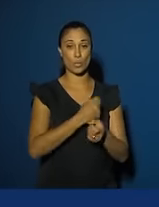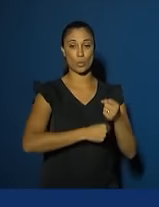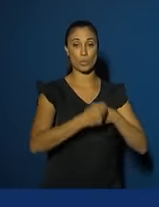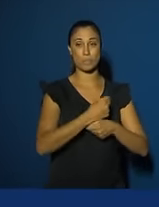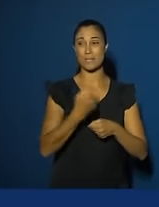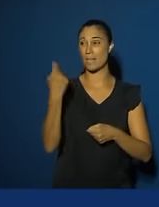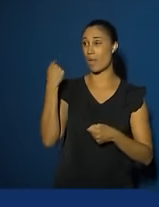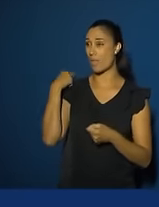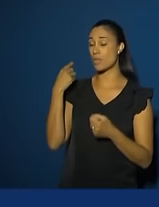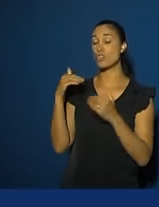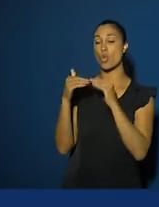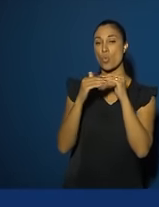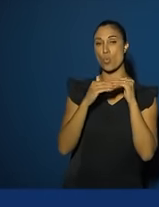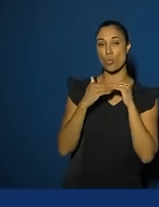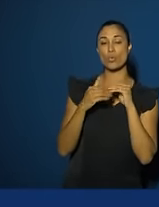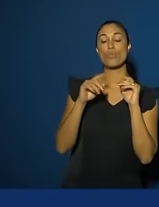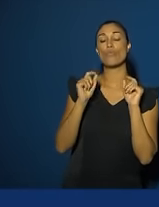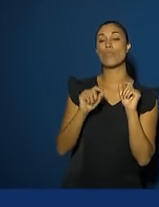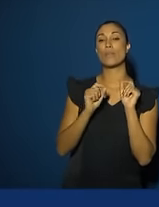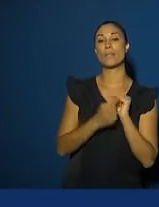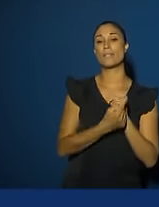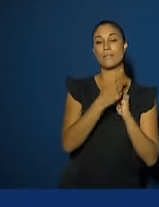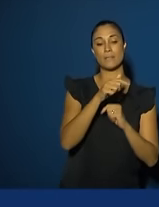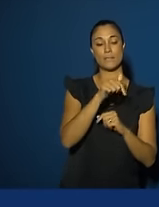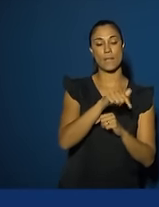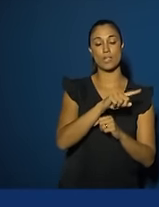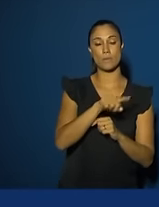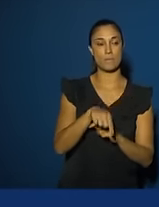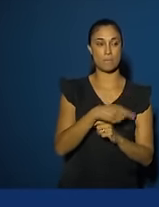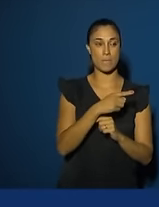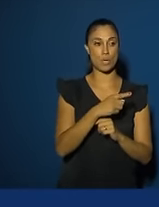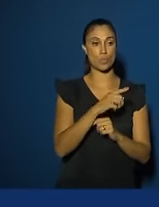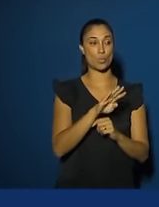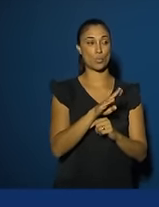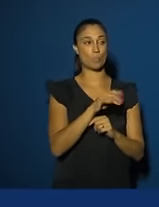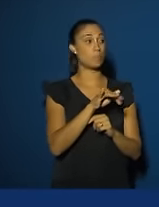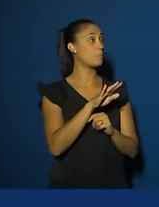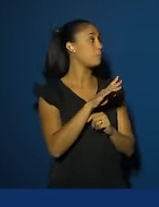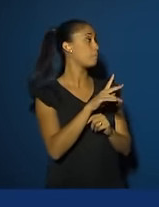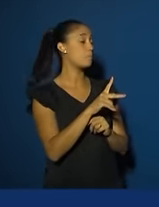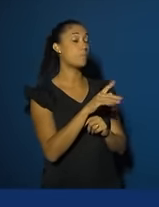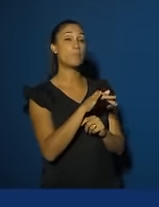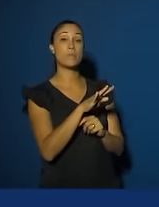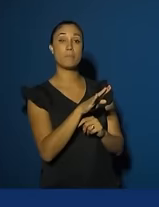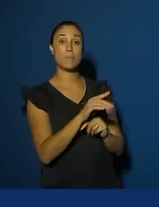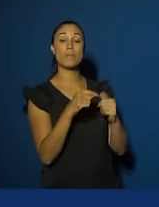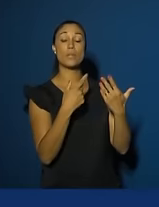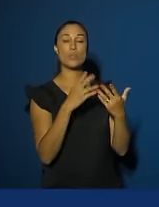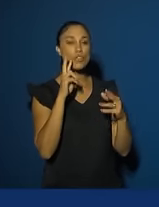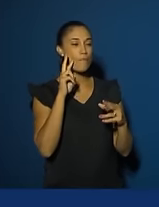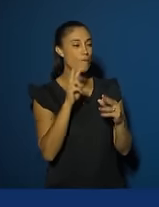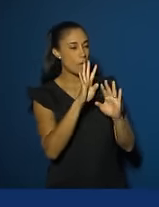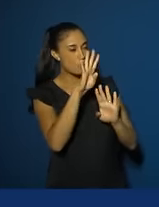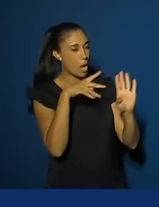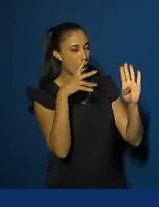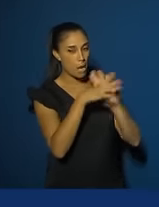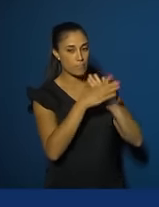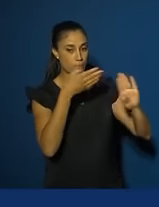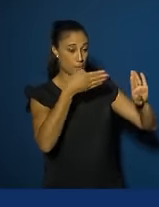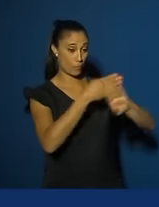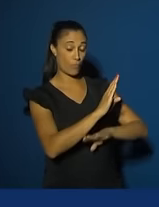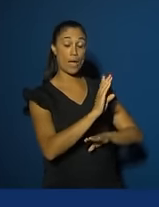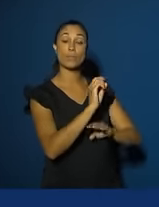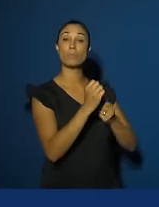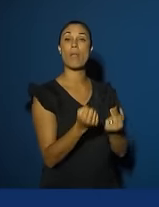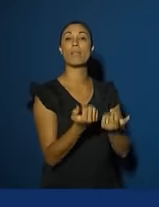tesouro de julgados na semana passada foi 17,5 do PIB a gente olha o orçamento aprovado para esse ano tem uma receita líquida esperada